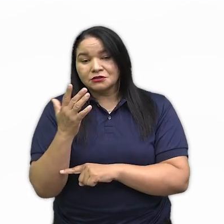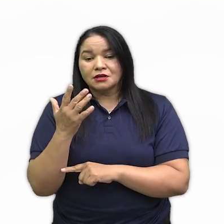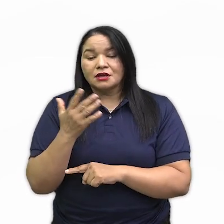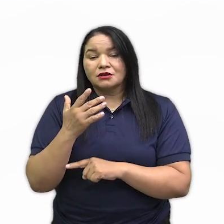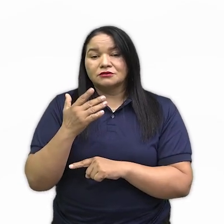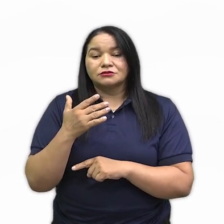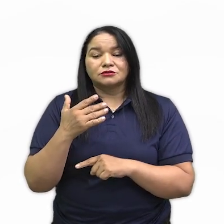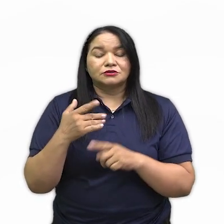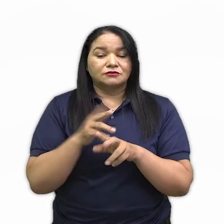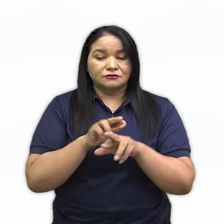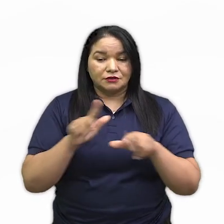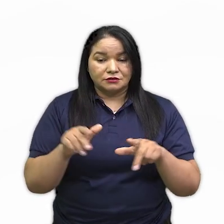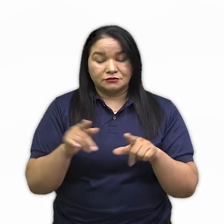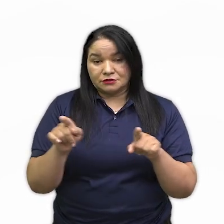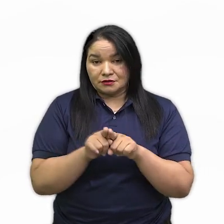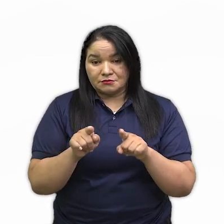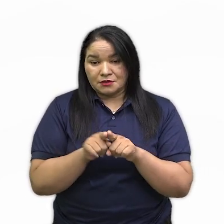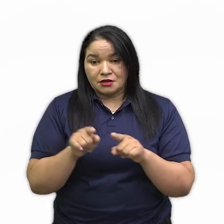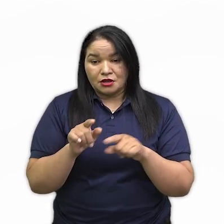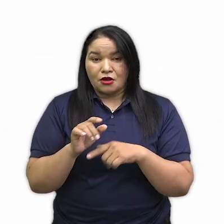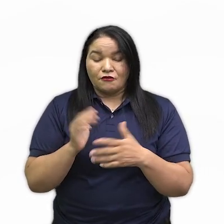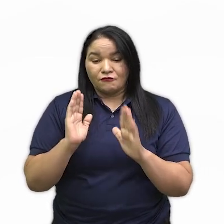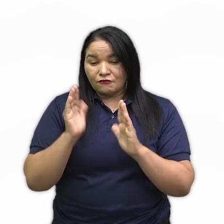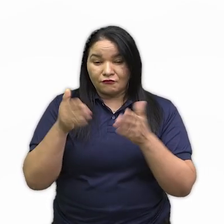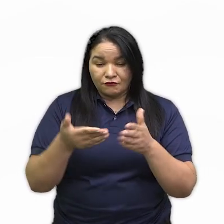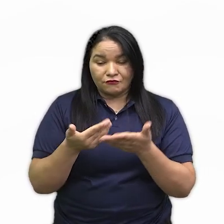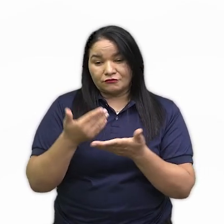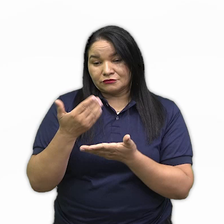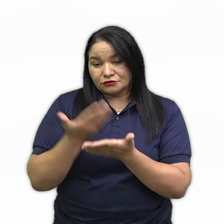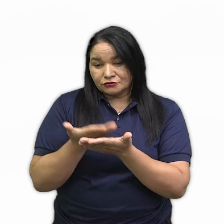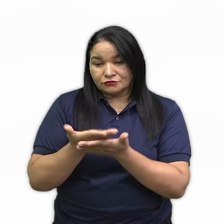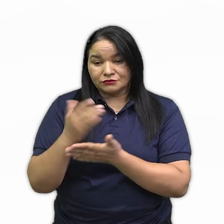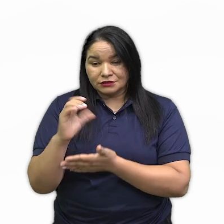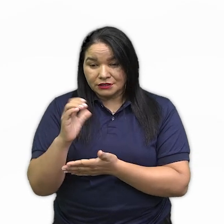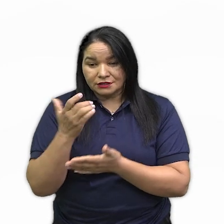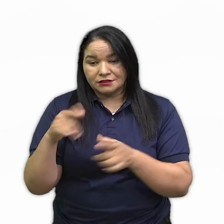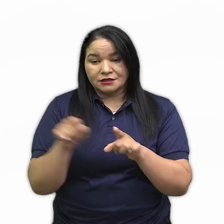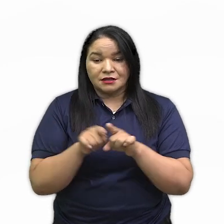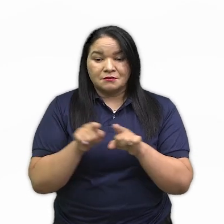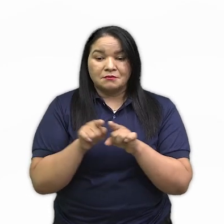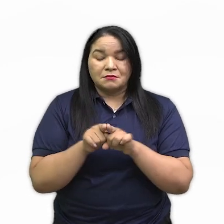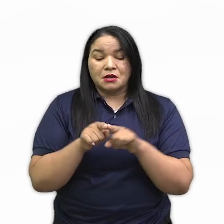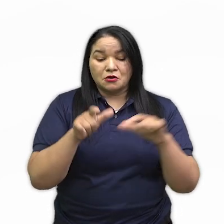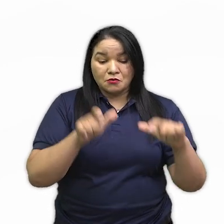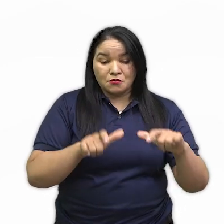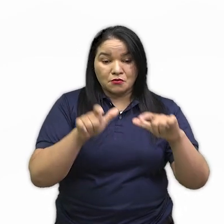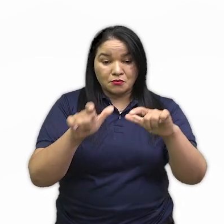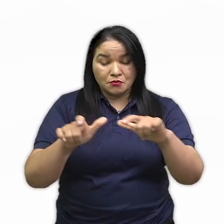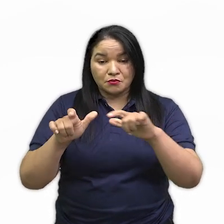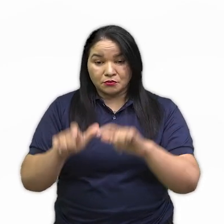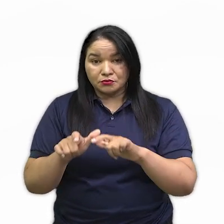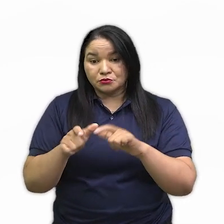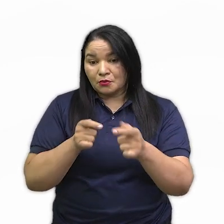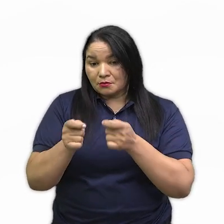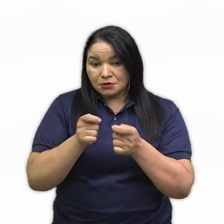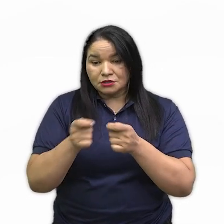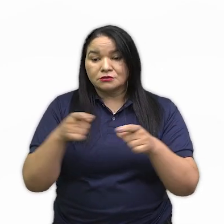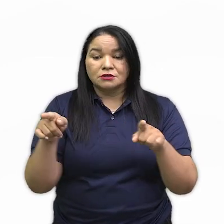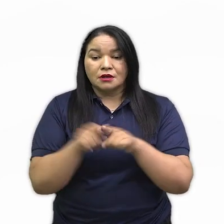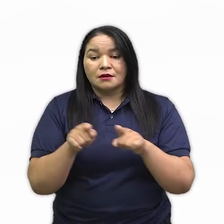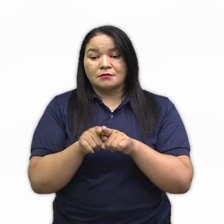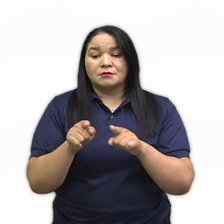abordada ali por diversas ciências, foca os estudos ali na questão do poder dos territórios, sendo assim, o seu estudo